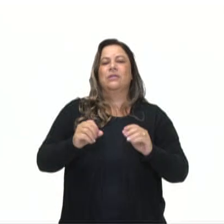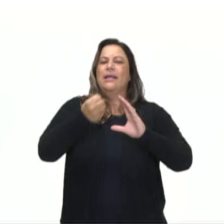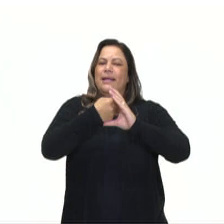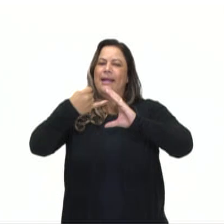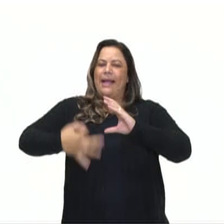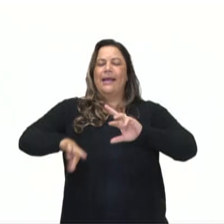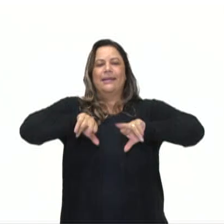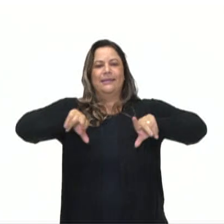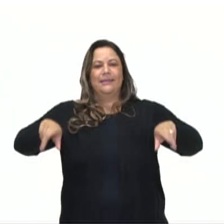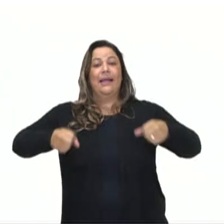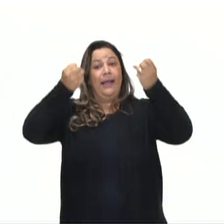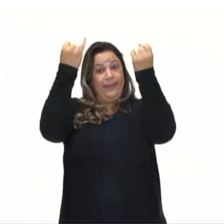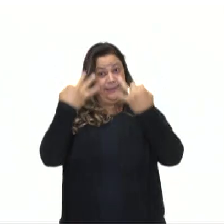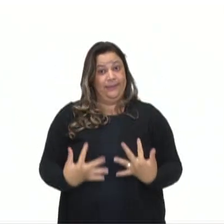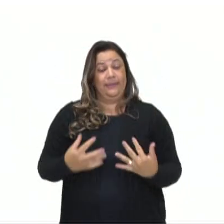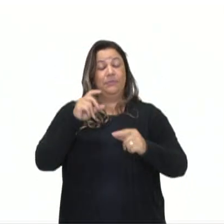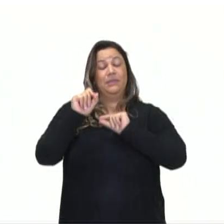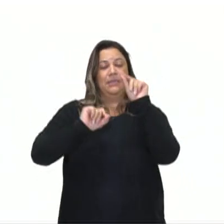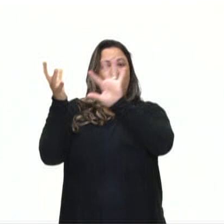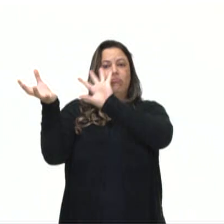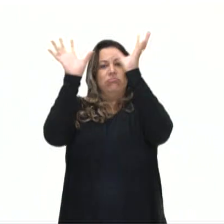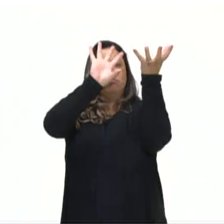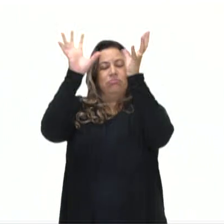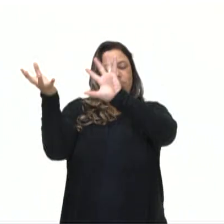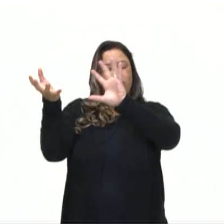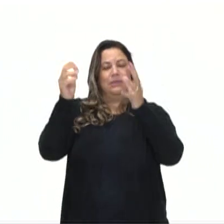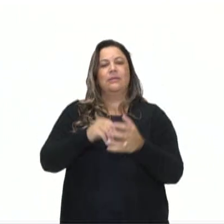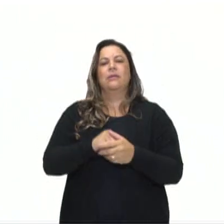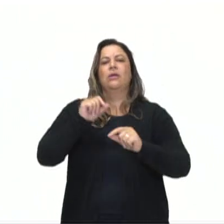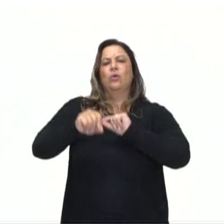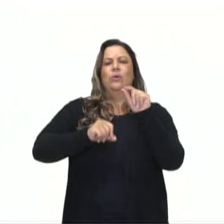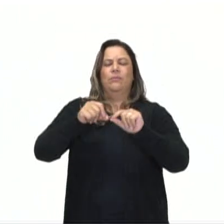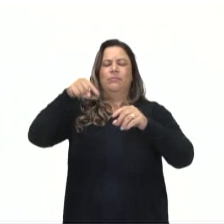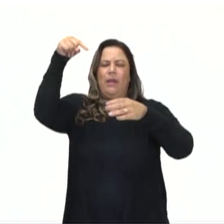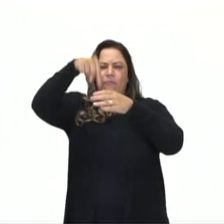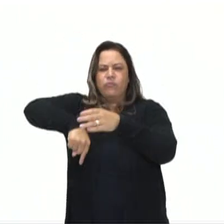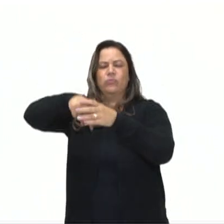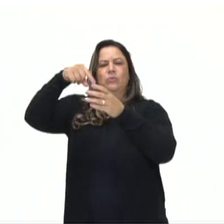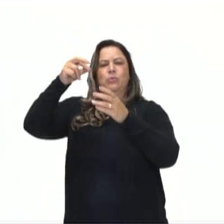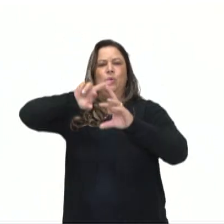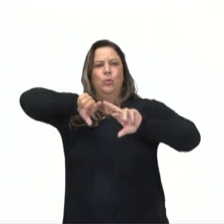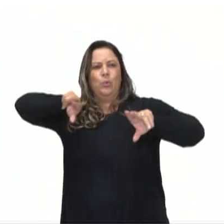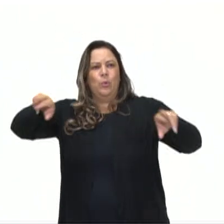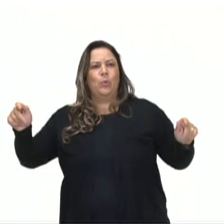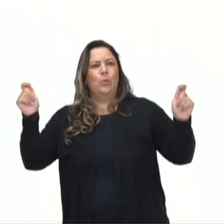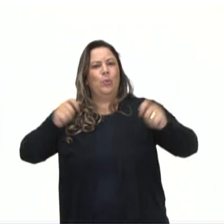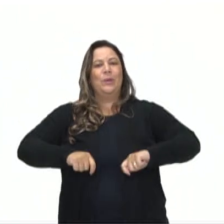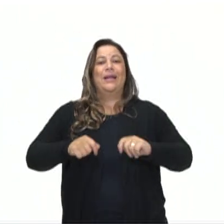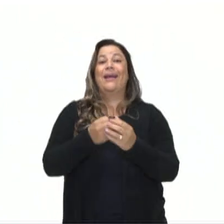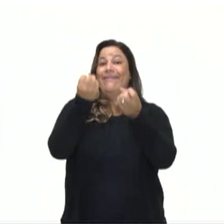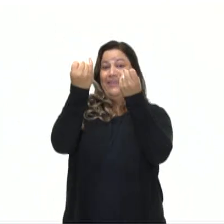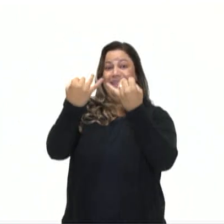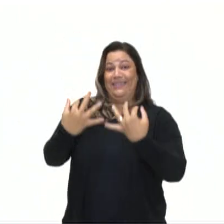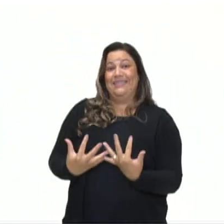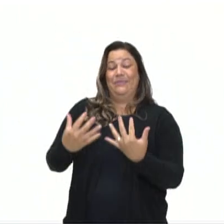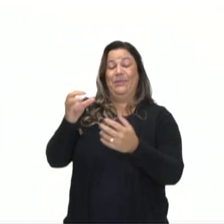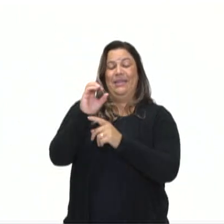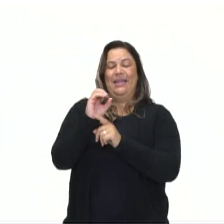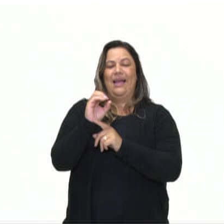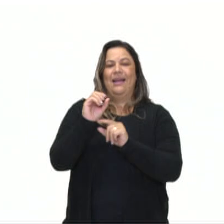Caracterizar e explicar os seguintes fenômenos climáticos: efeito estufa, buraco na camada de ozônio, além de explicar